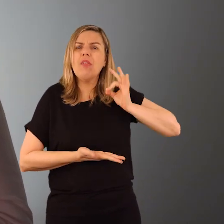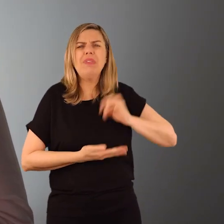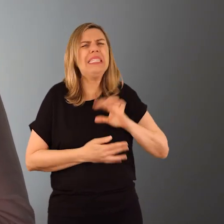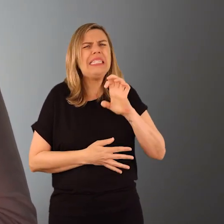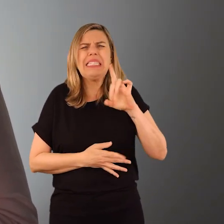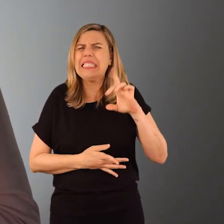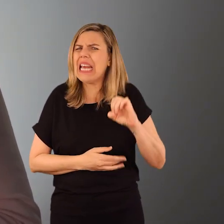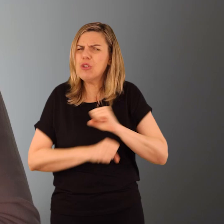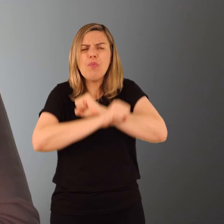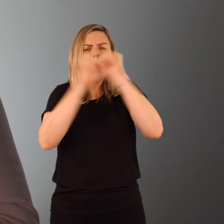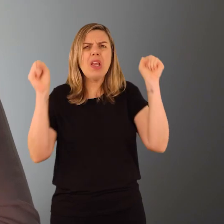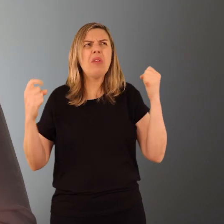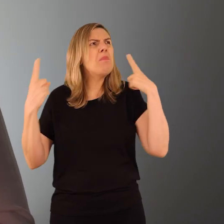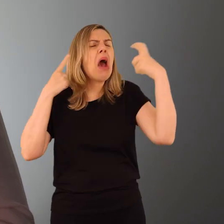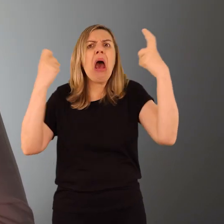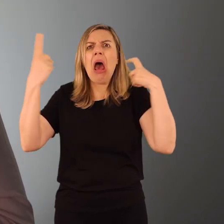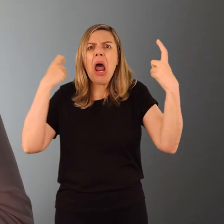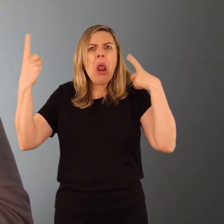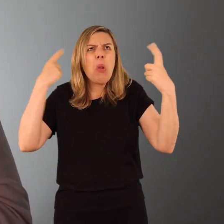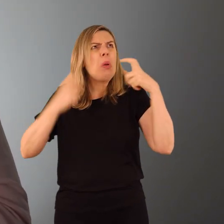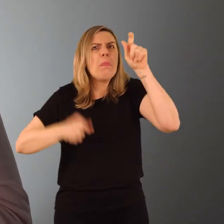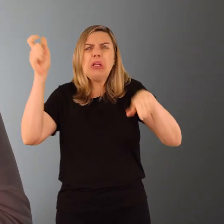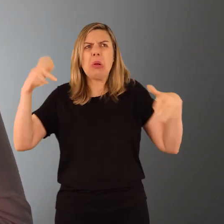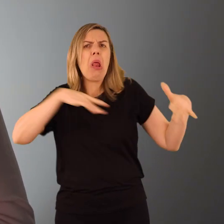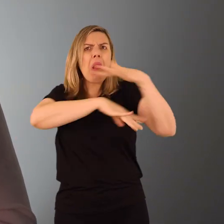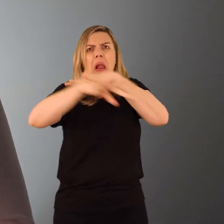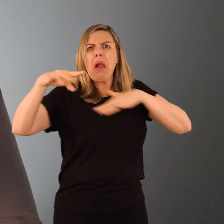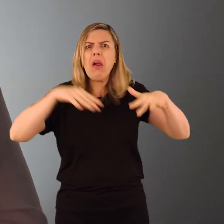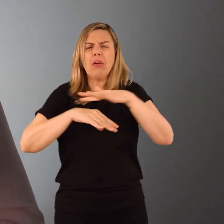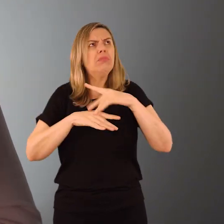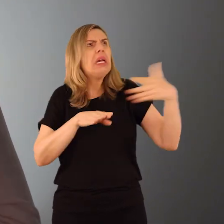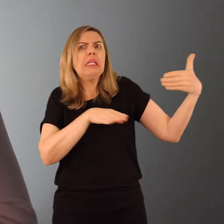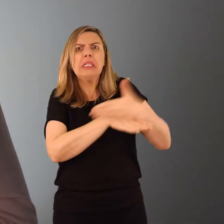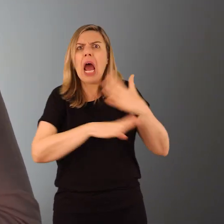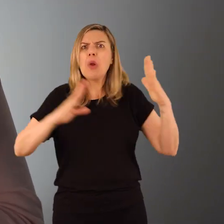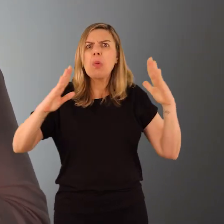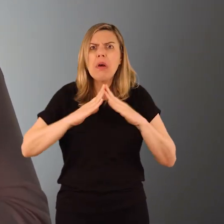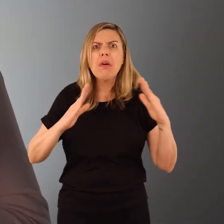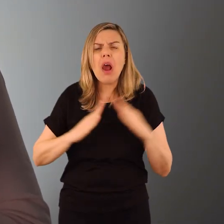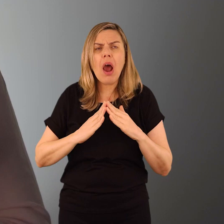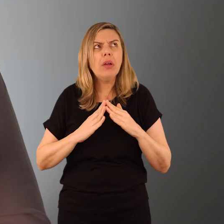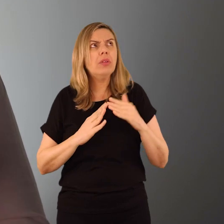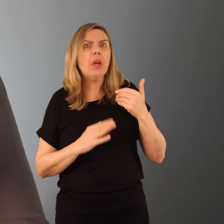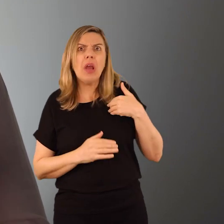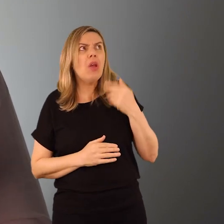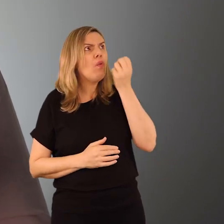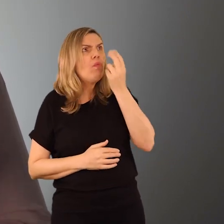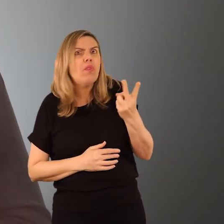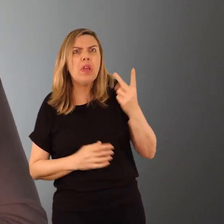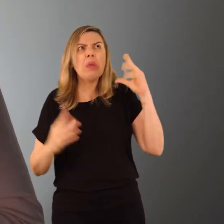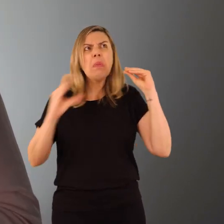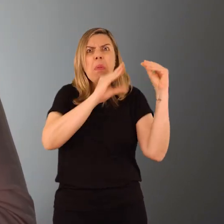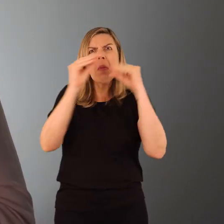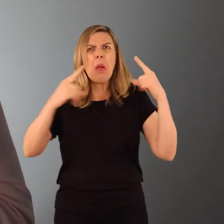bem cedinho, aí eu vejo uma barulhada, uma gentarada, sabe? Aí eles entraram assim dentro de casa, e eu ouvi, sabe, eu só